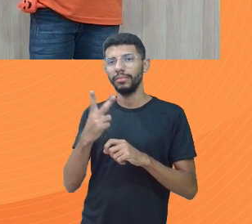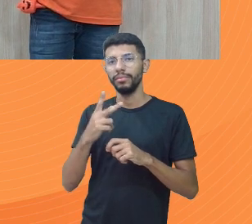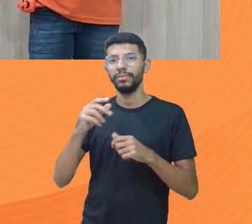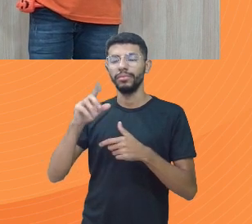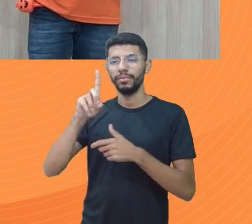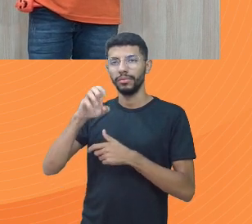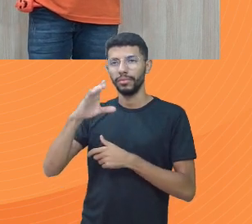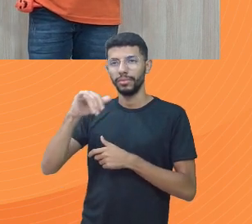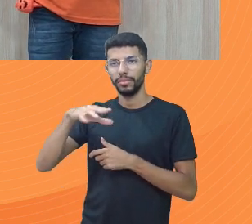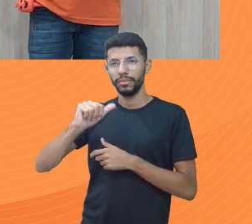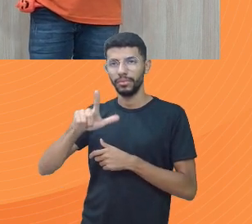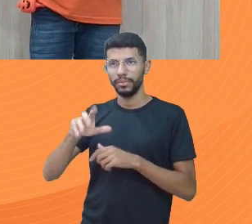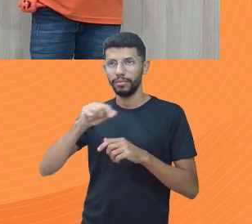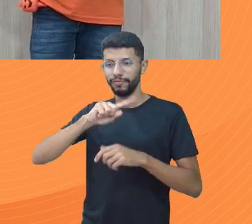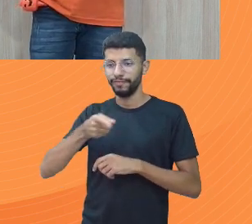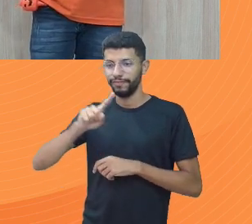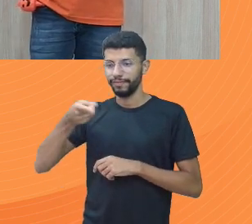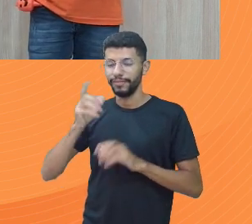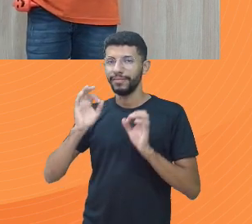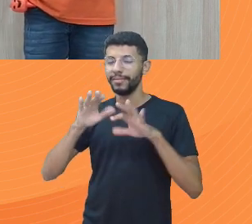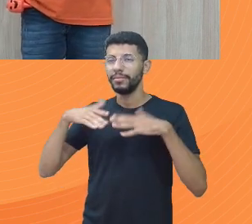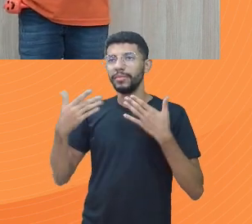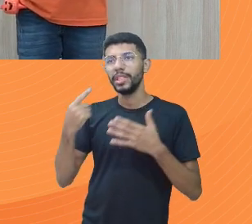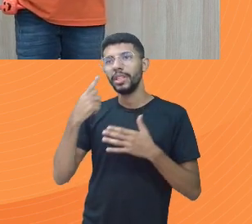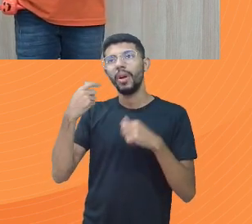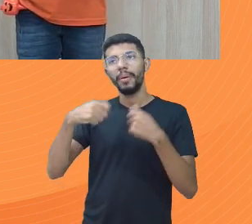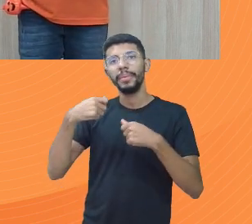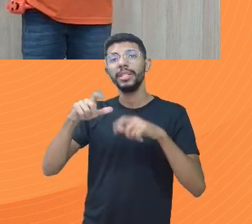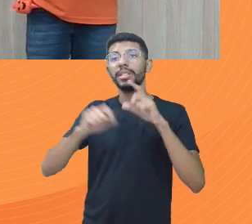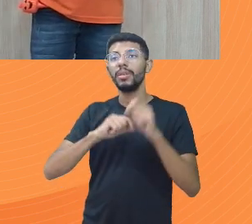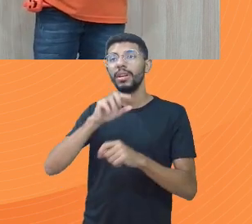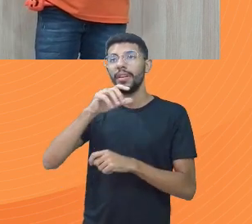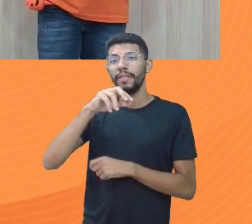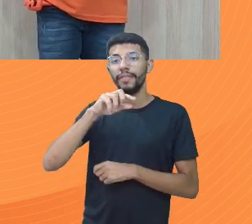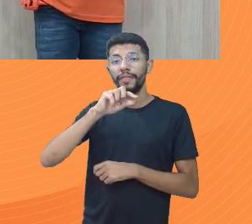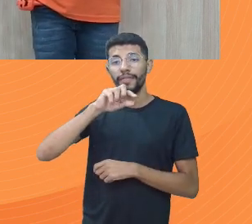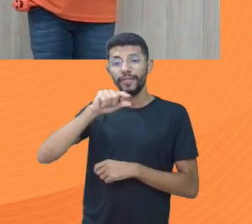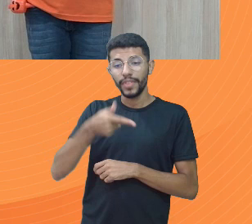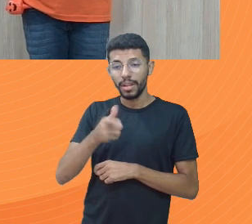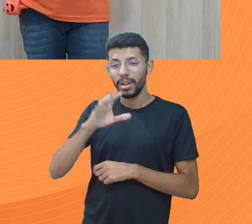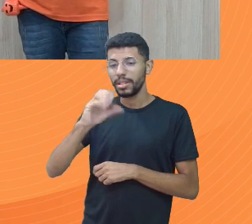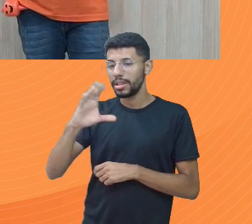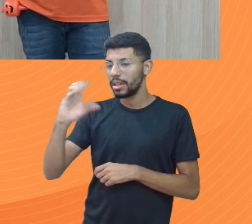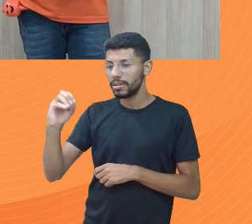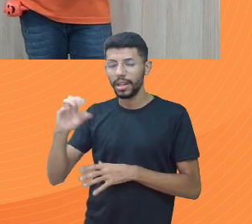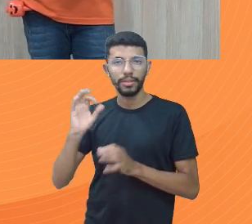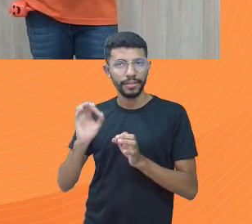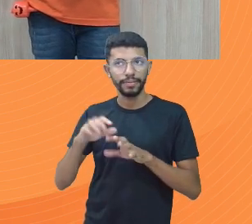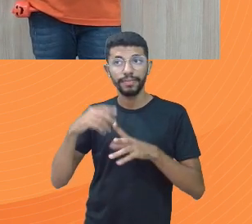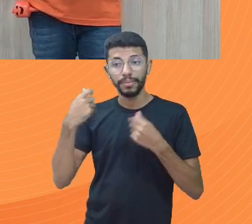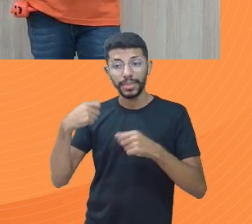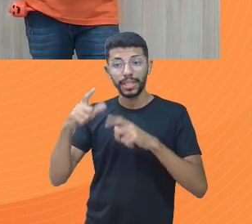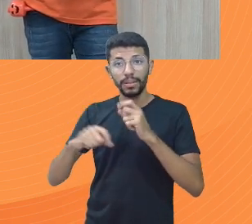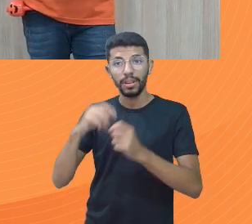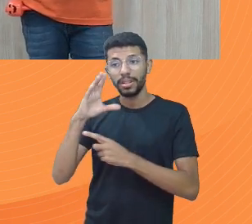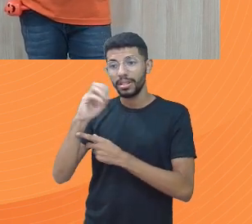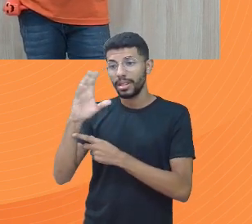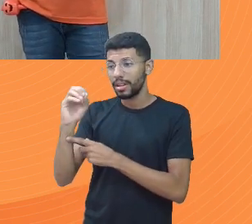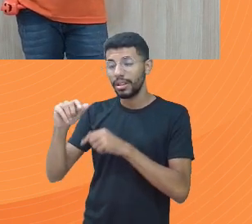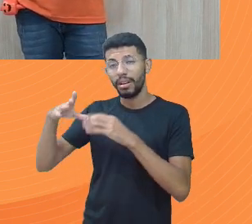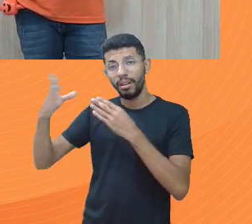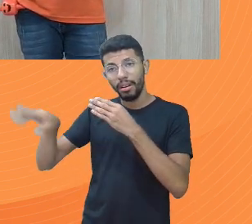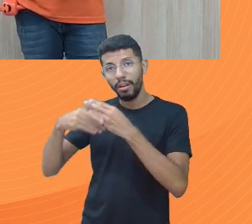tem. Então, você precisa colocar 0,00. Você sempre vai colocar 0 para completar as casas